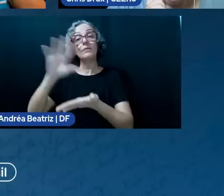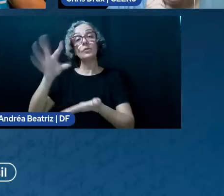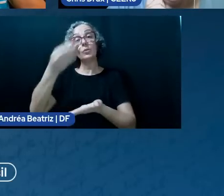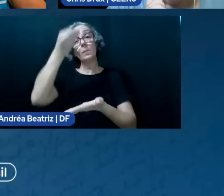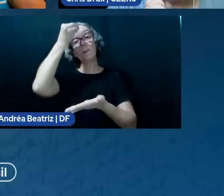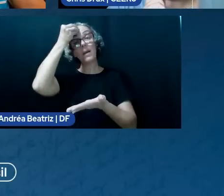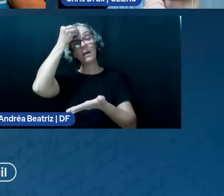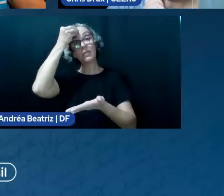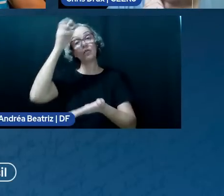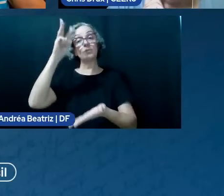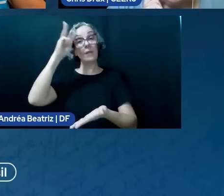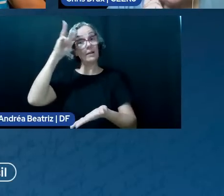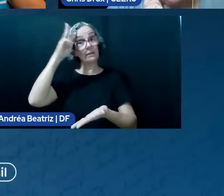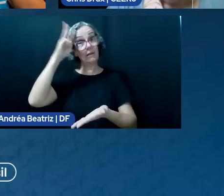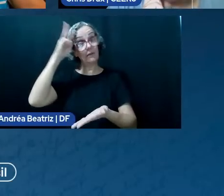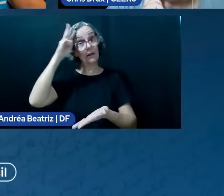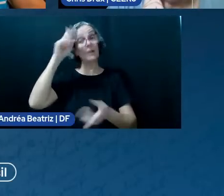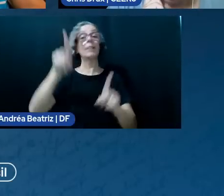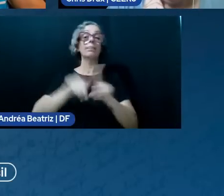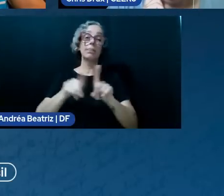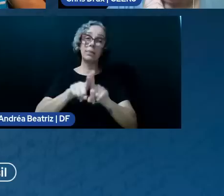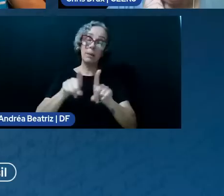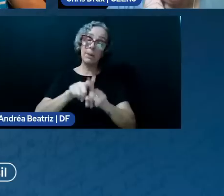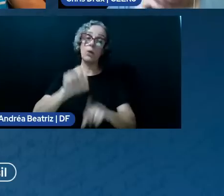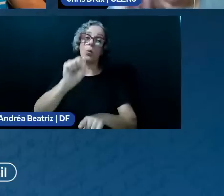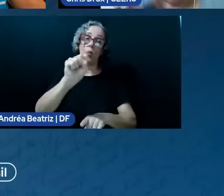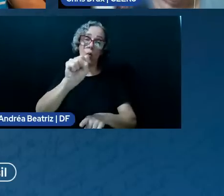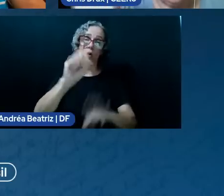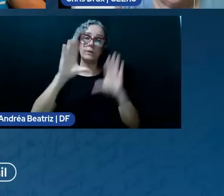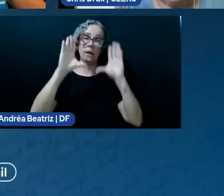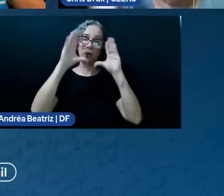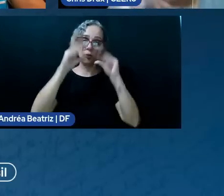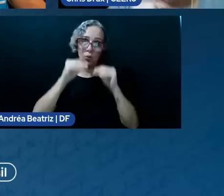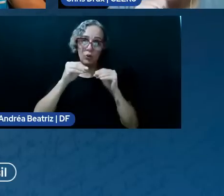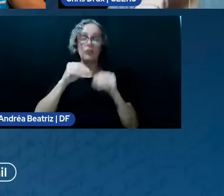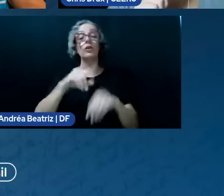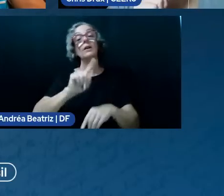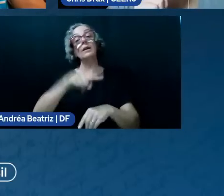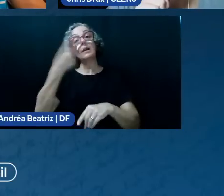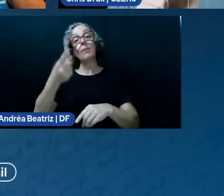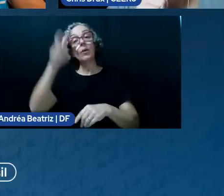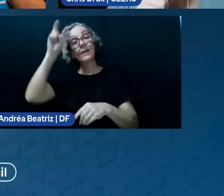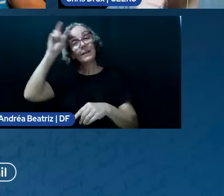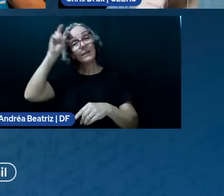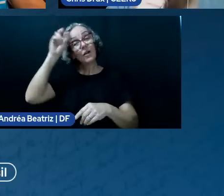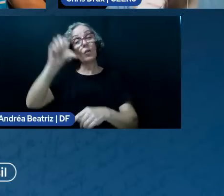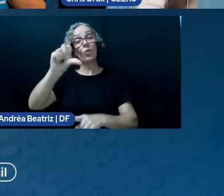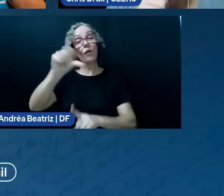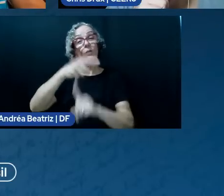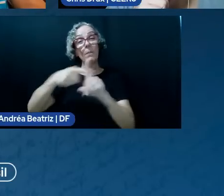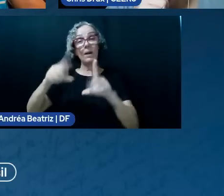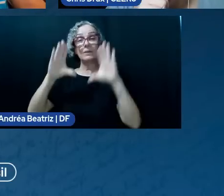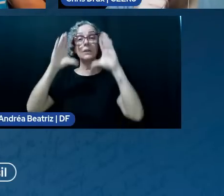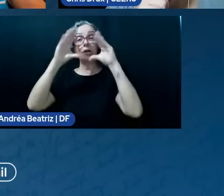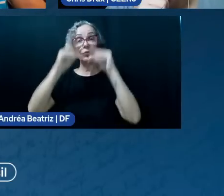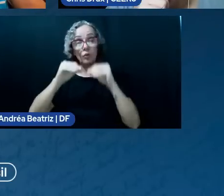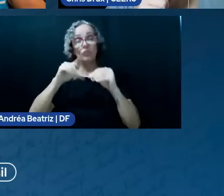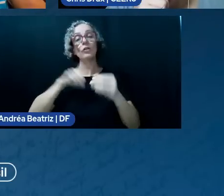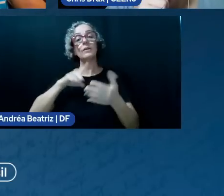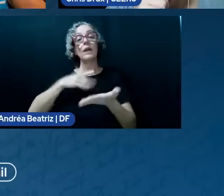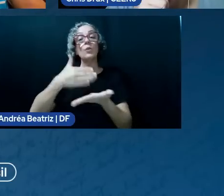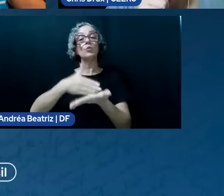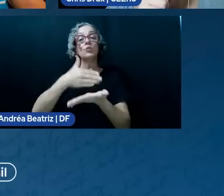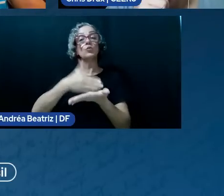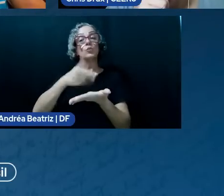Médiuns, na terça-feira, também, 20 horas. E na quinta-feira, 21 horas e 30 minutos, o Estudando o